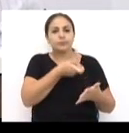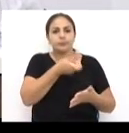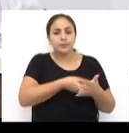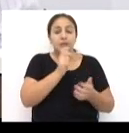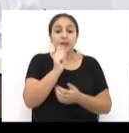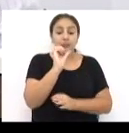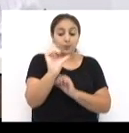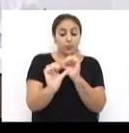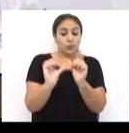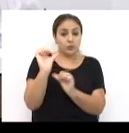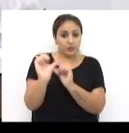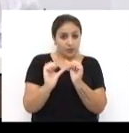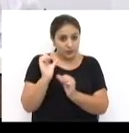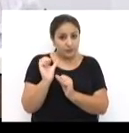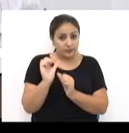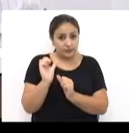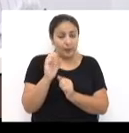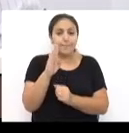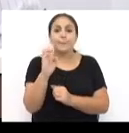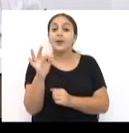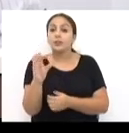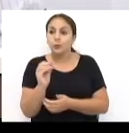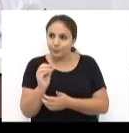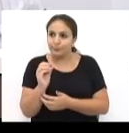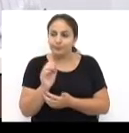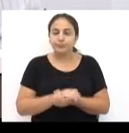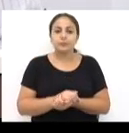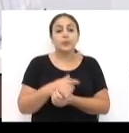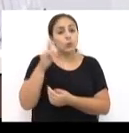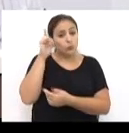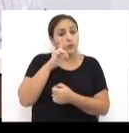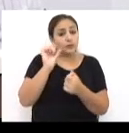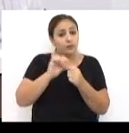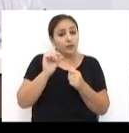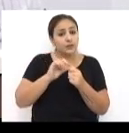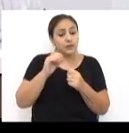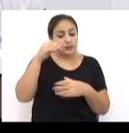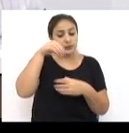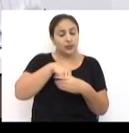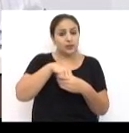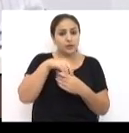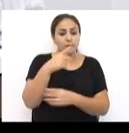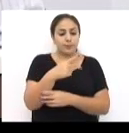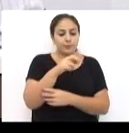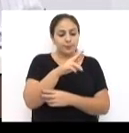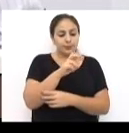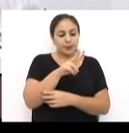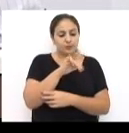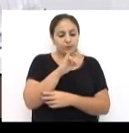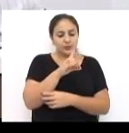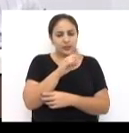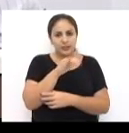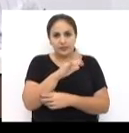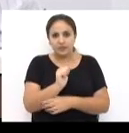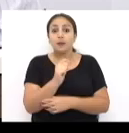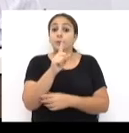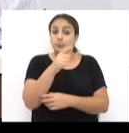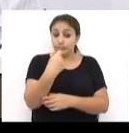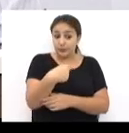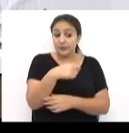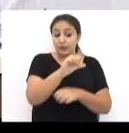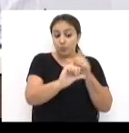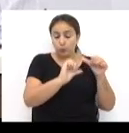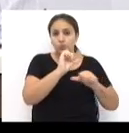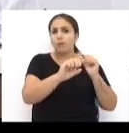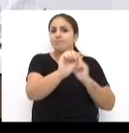a mudança, vereador Beto Tozon, seja feita na Previdência, que é necessário sofrer